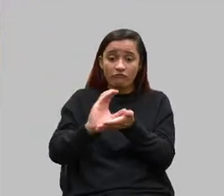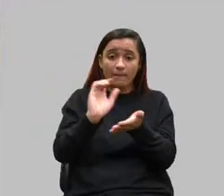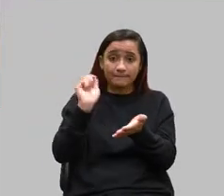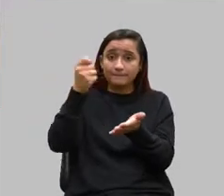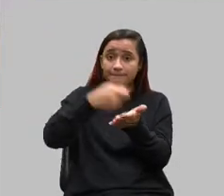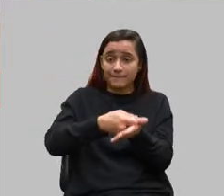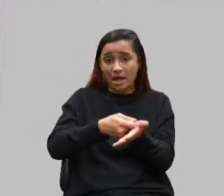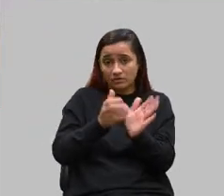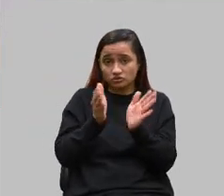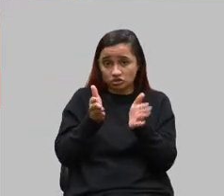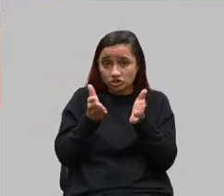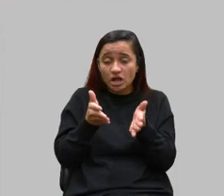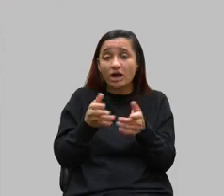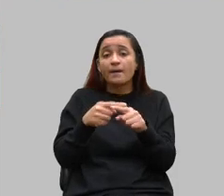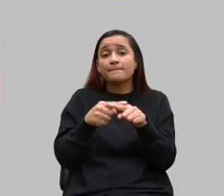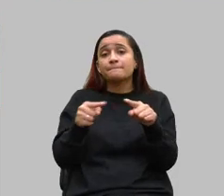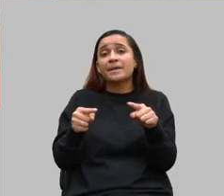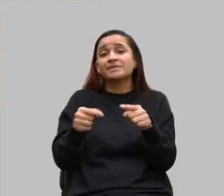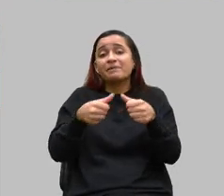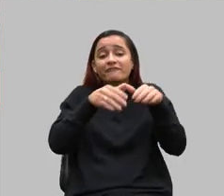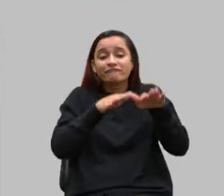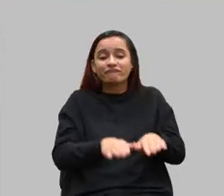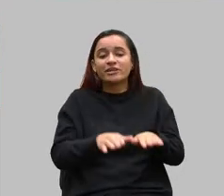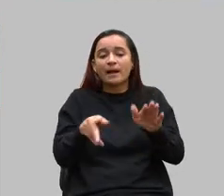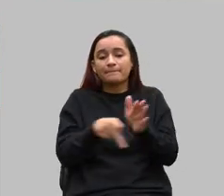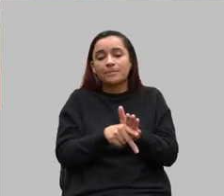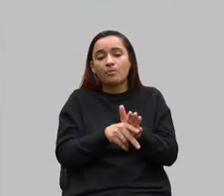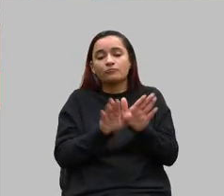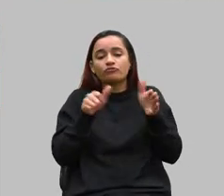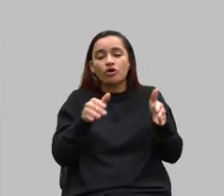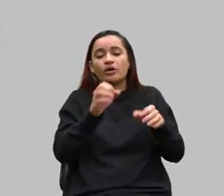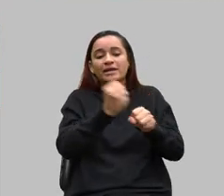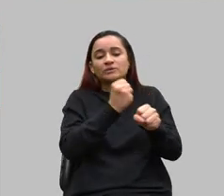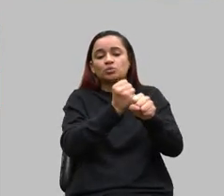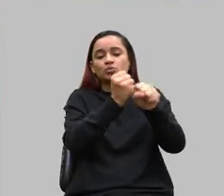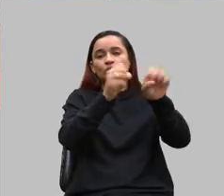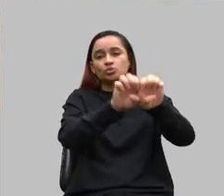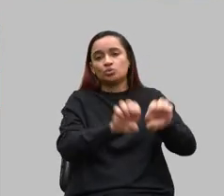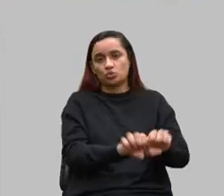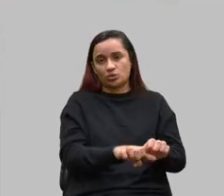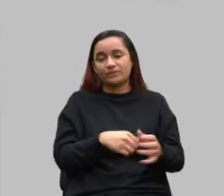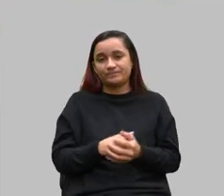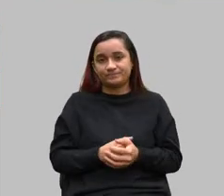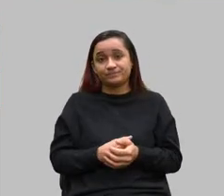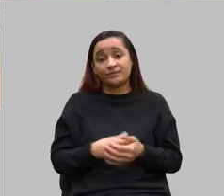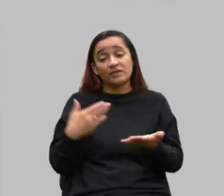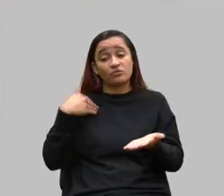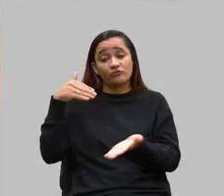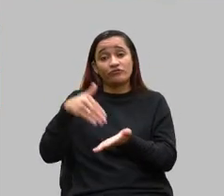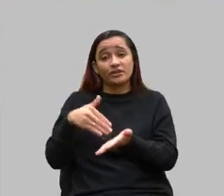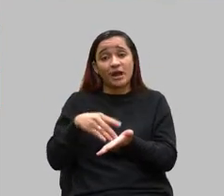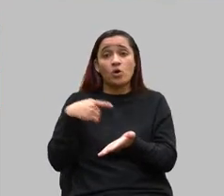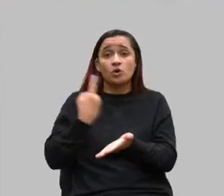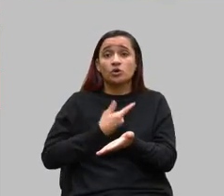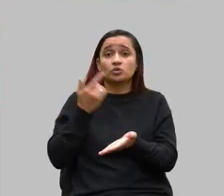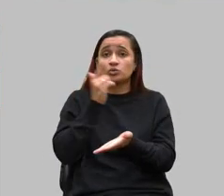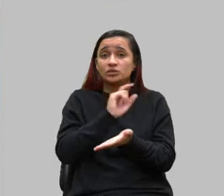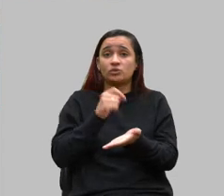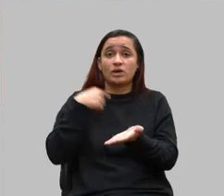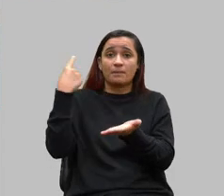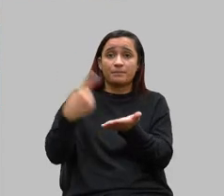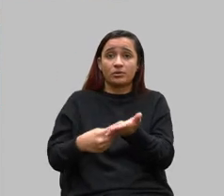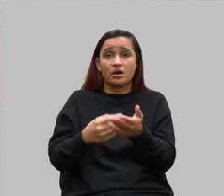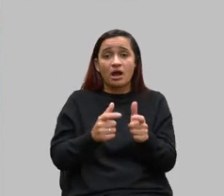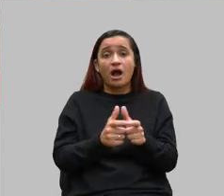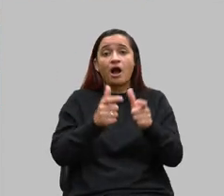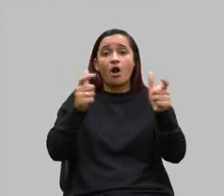religiosamente Mas para que ficassem na infraestrutura como solução final nós conseguimos um acordo final com relação à expansão da linha dois do metrô de